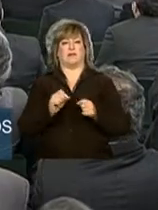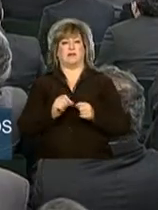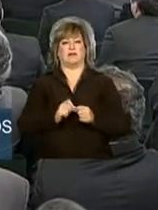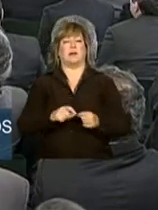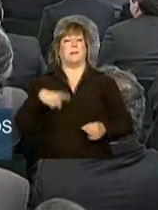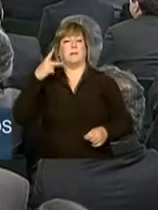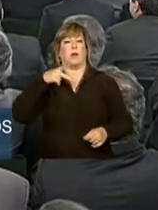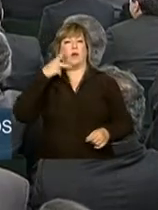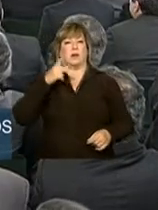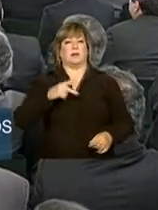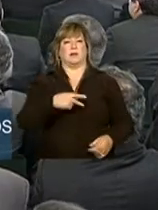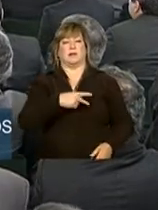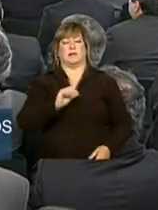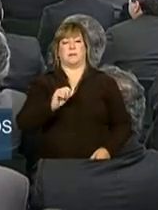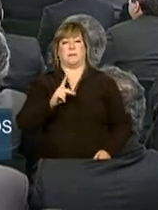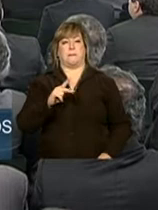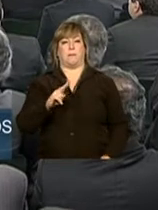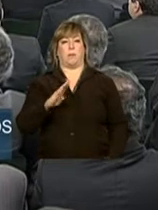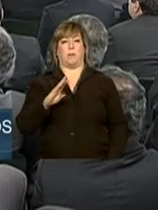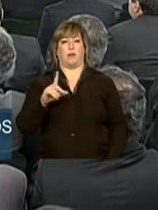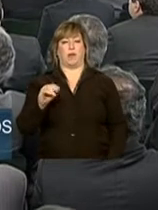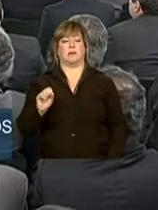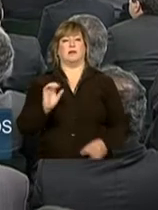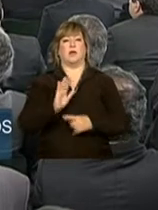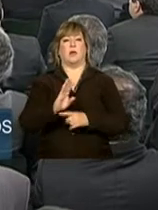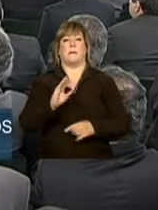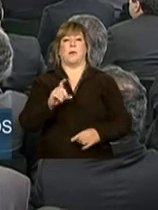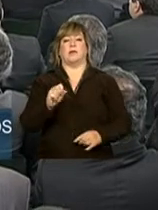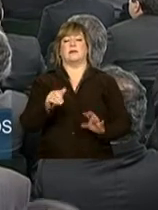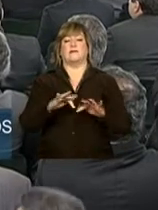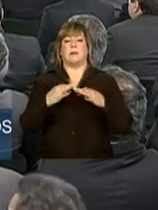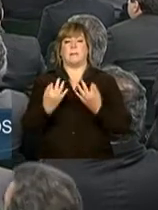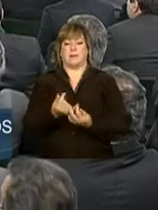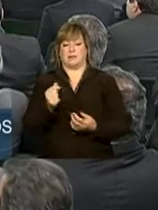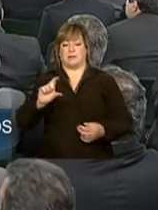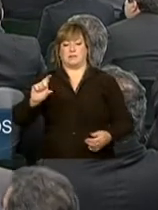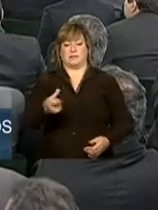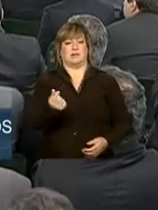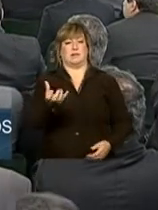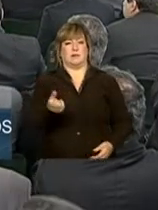como Bolsa Família, que tem tirado tanta família da extrema pobreza,